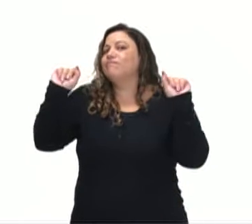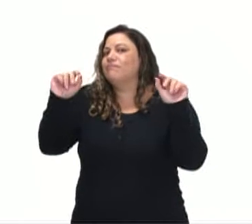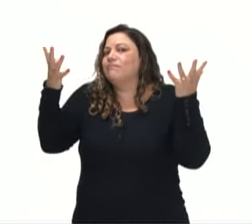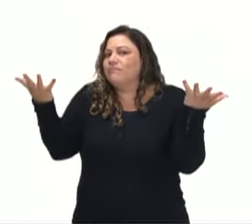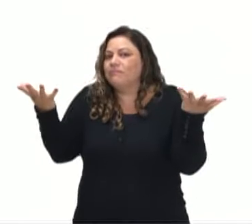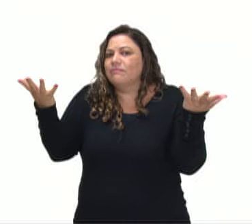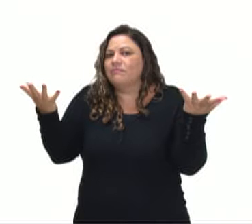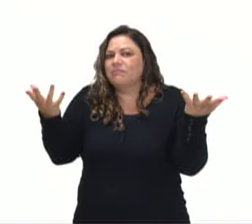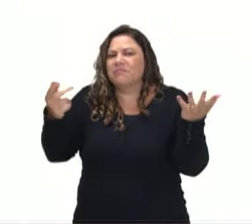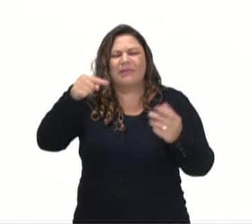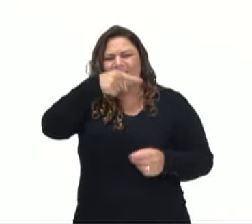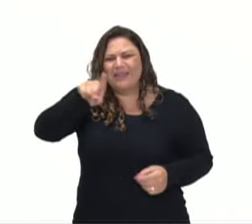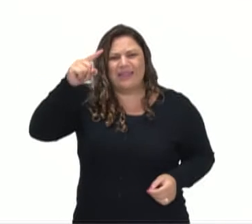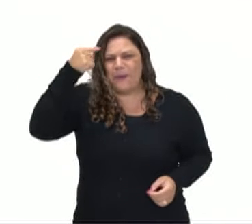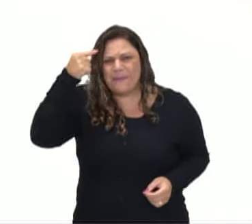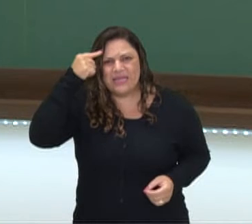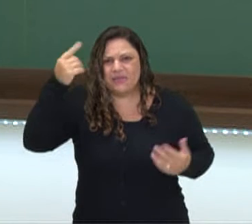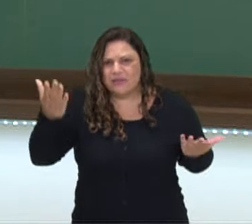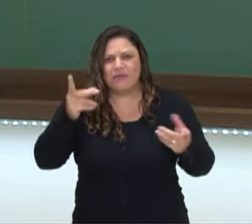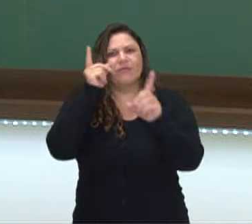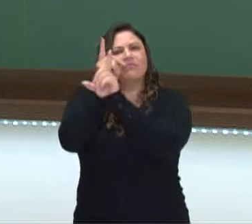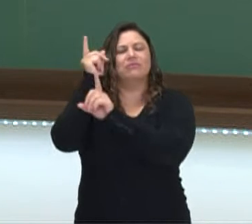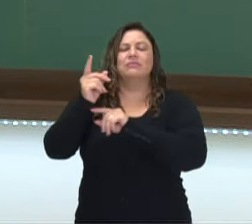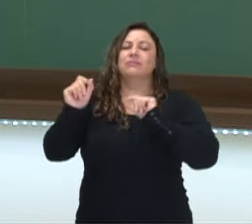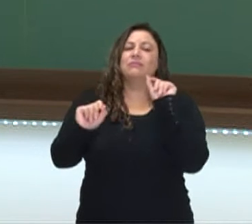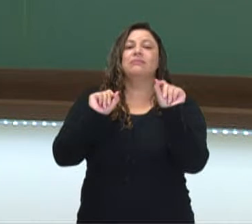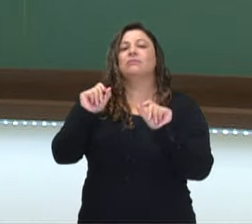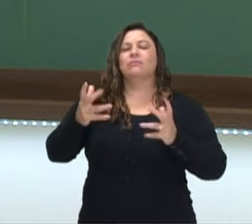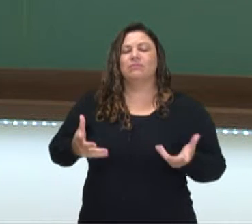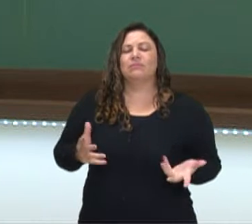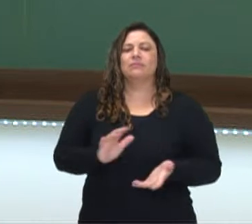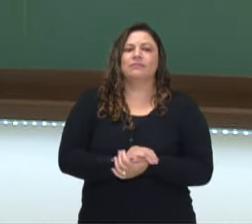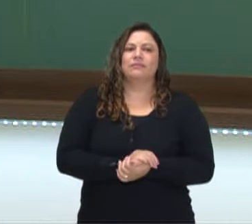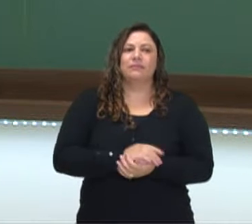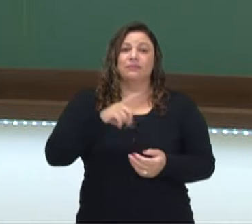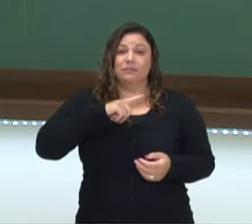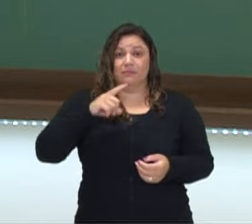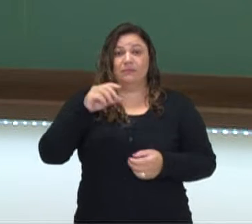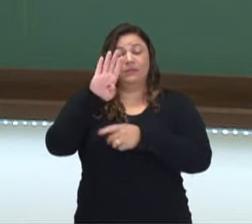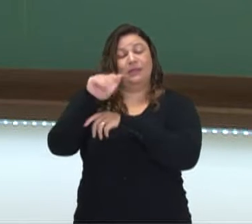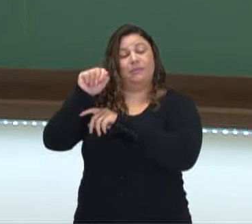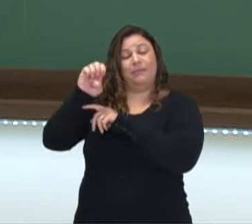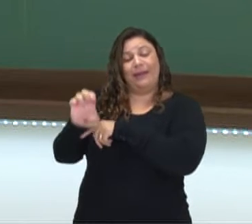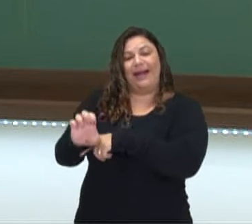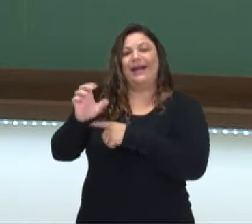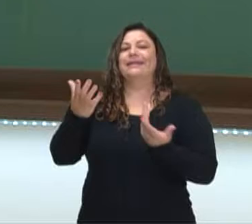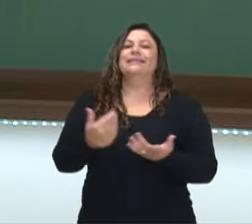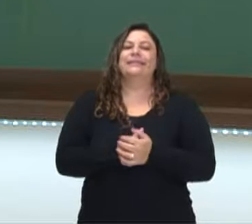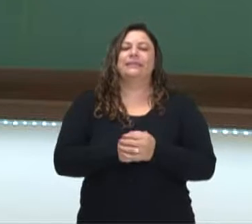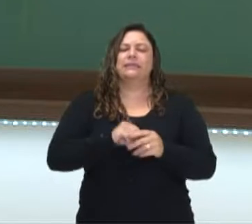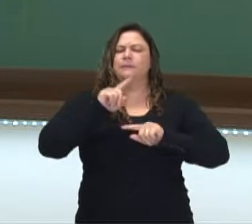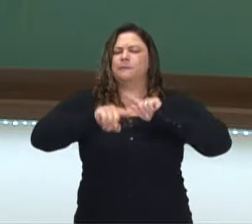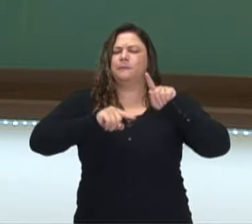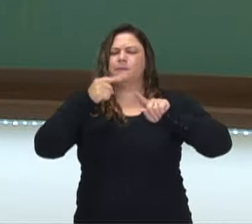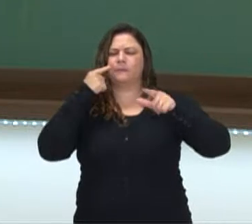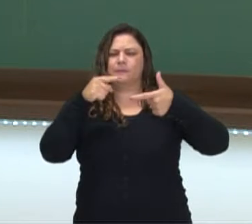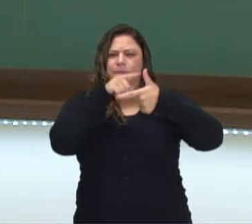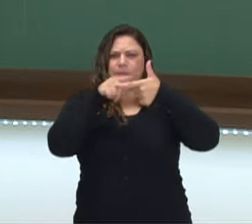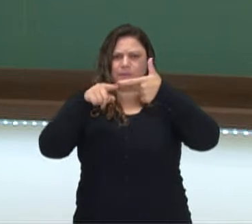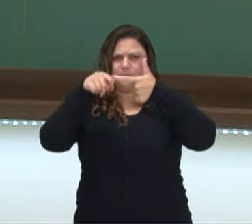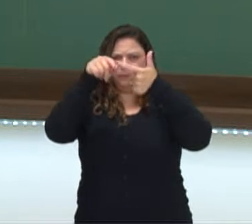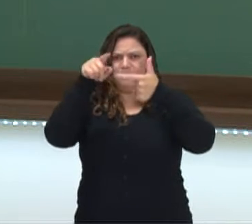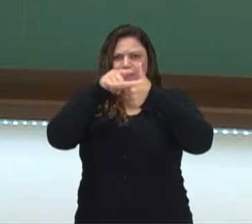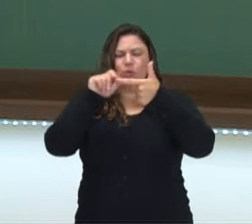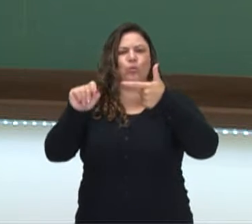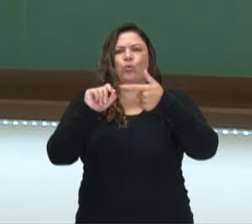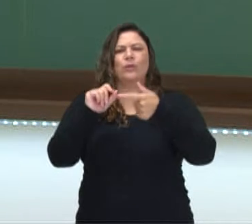Não pensou nisso ainda? Vamos descobrir. Ou ainda, se a potência tiver como base um produto ou um quociente, existe alguma regra